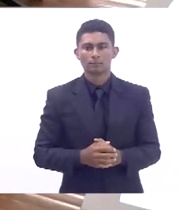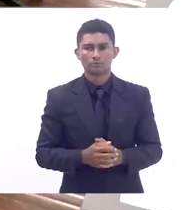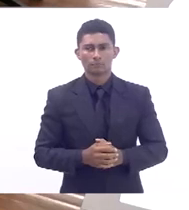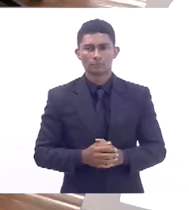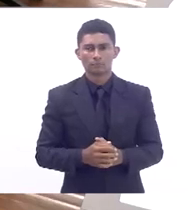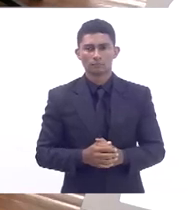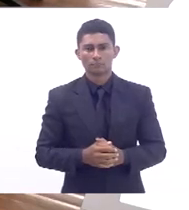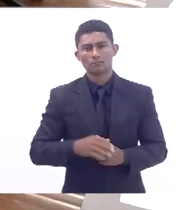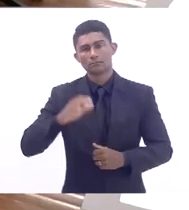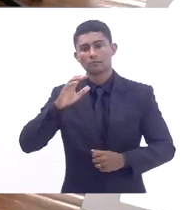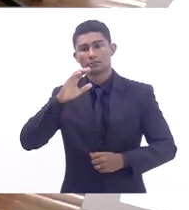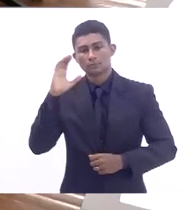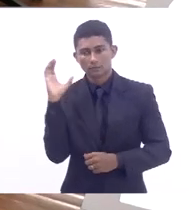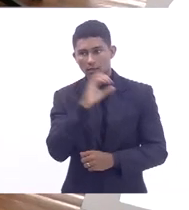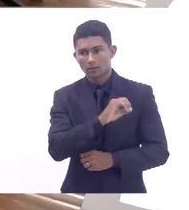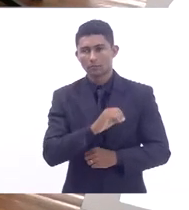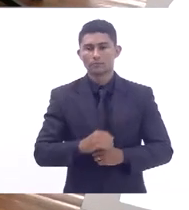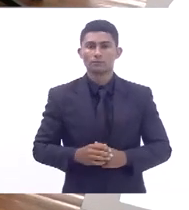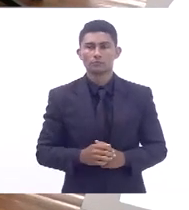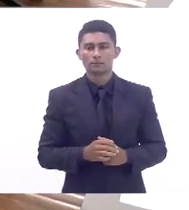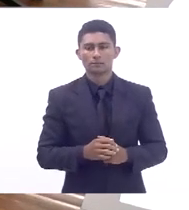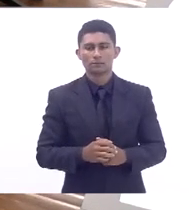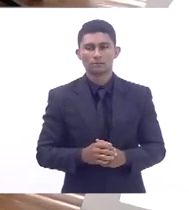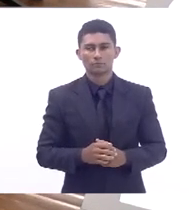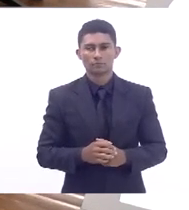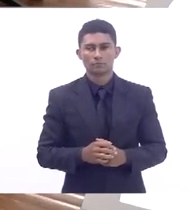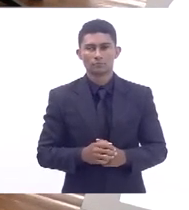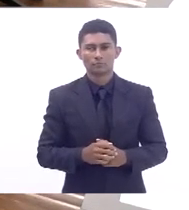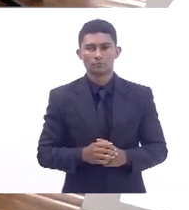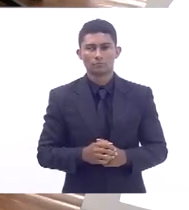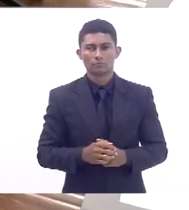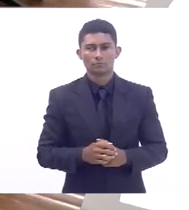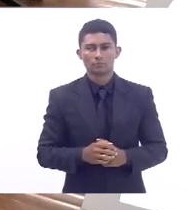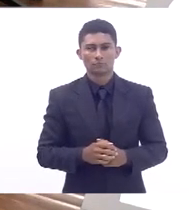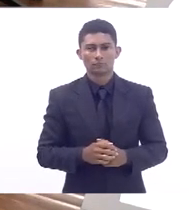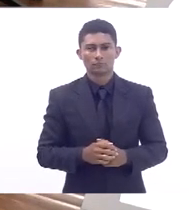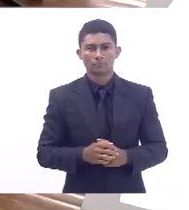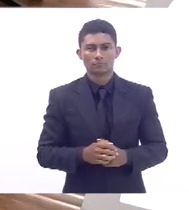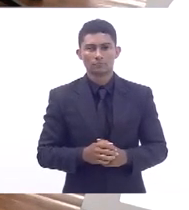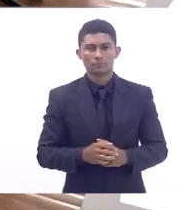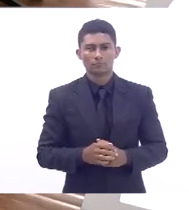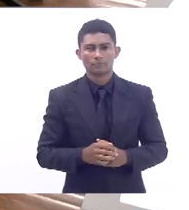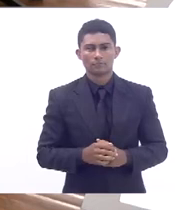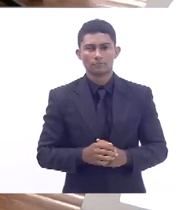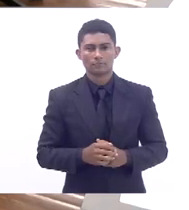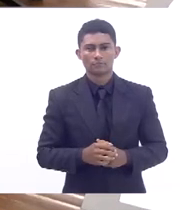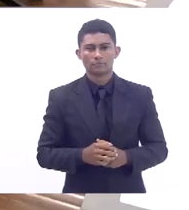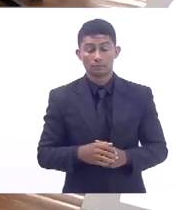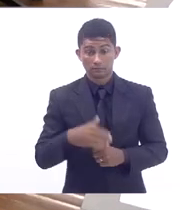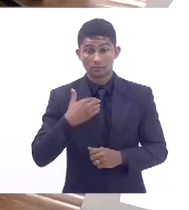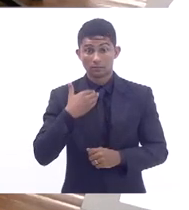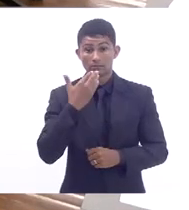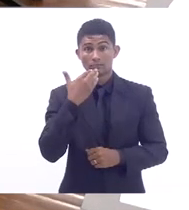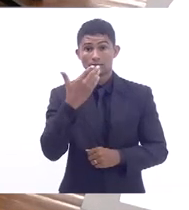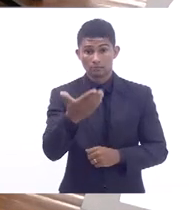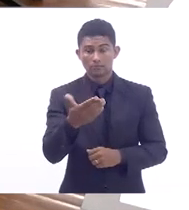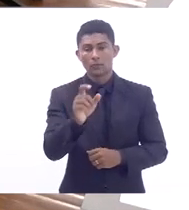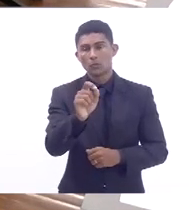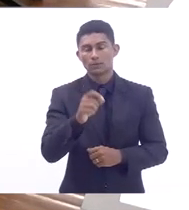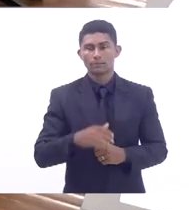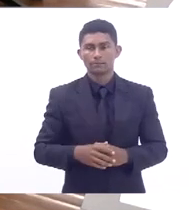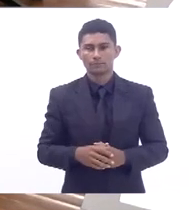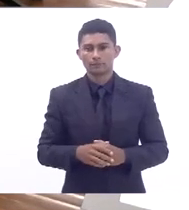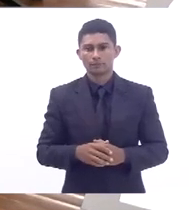vai ser rápido vou esperar até o discurso né pediria a comissão